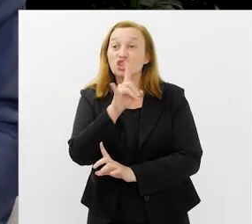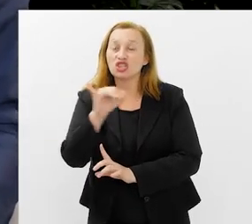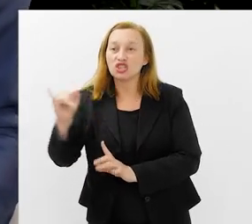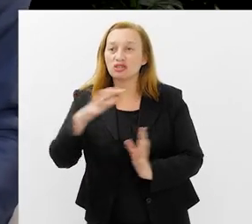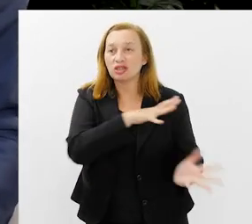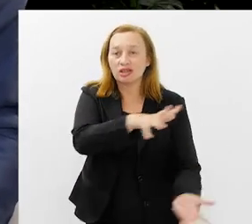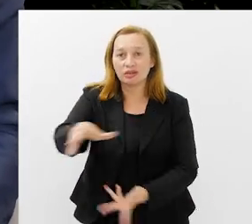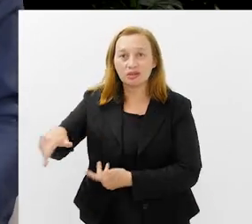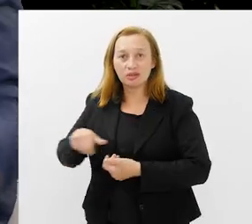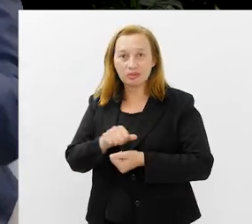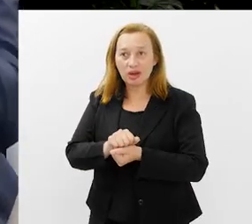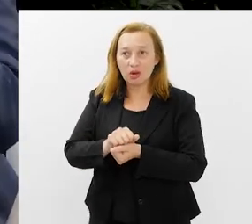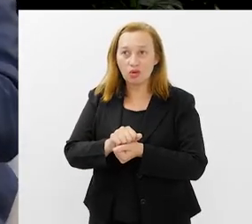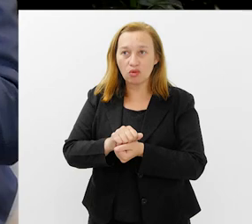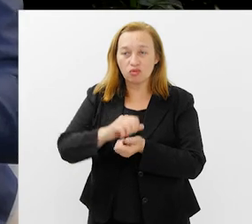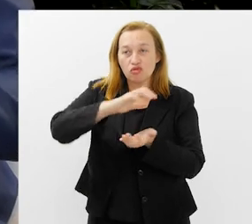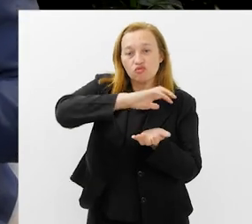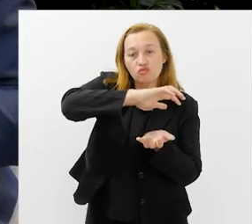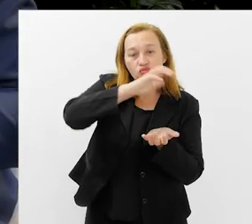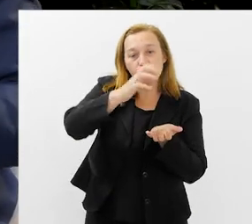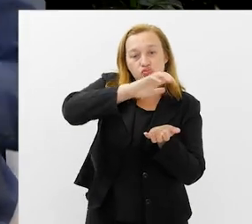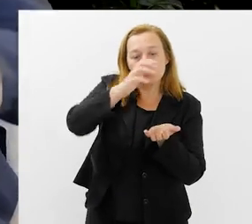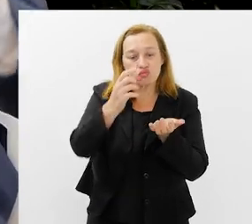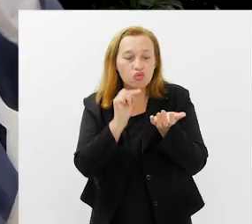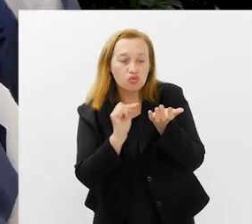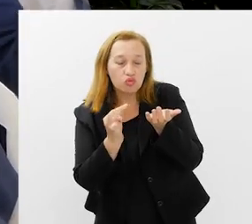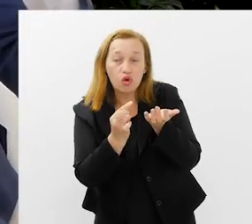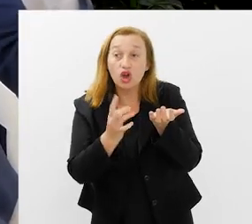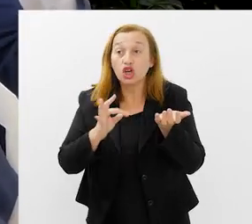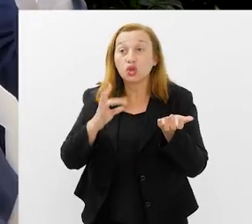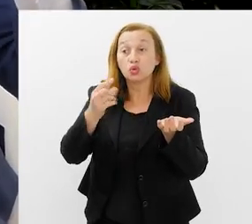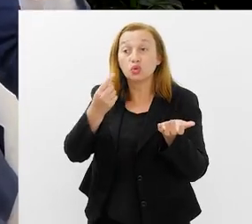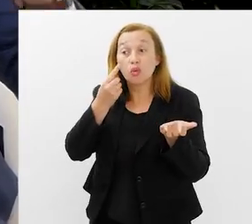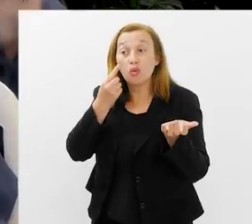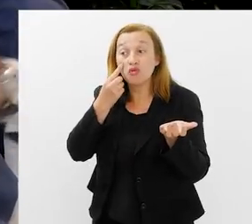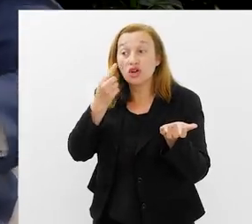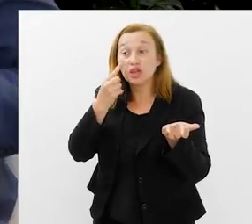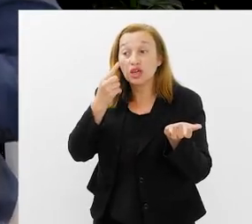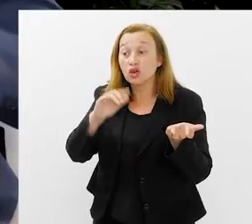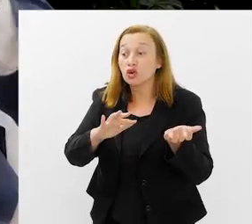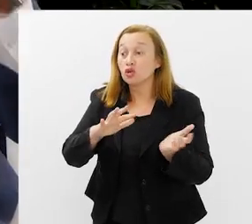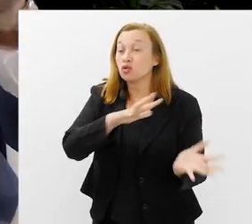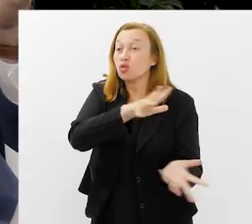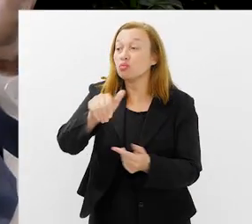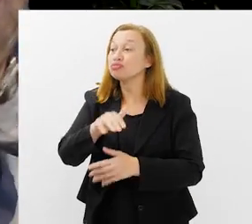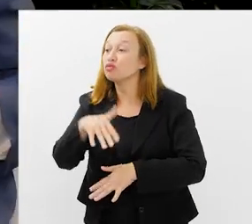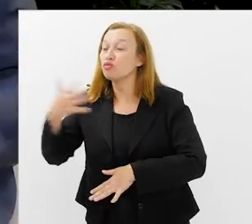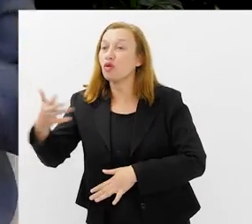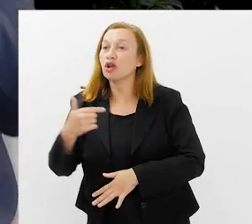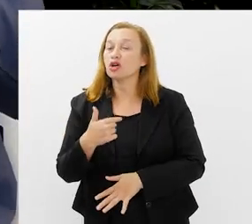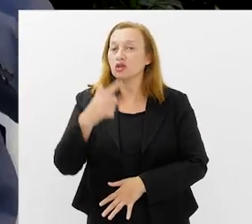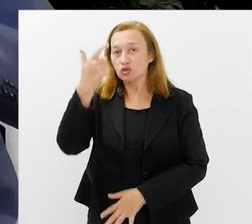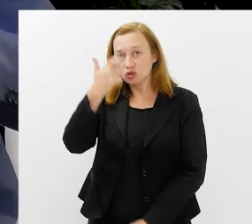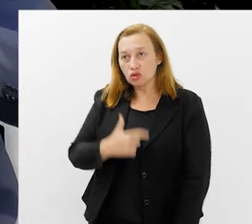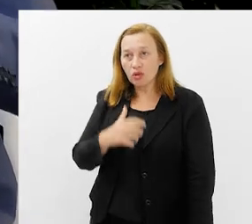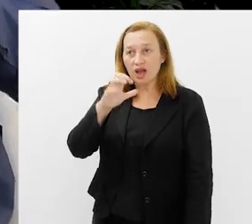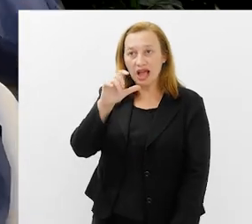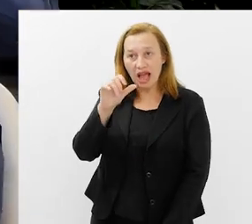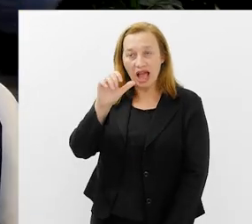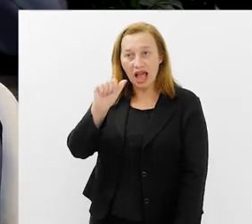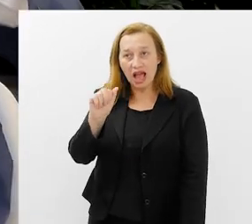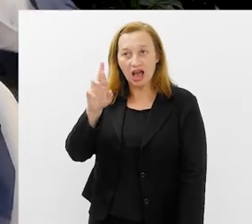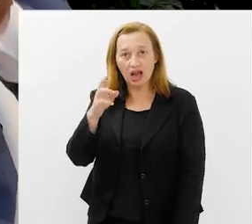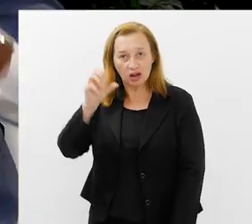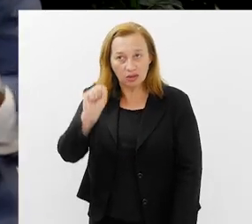Internacional de Preservação da Camada de Ozônio e de tudo isso que nós estamos testemunhando aí mundo afora. Eu sou o Carlos